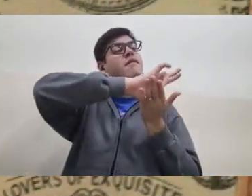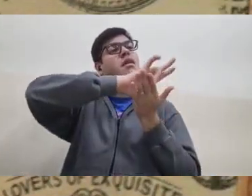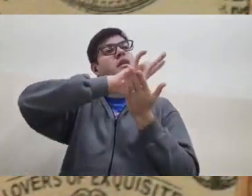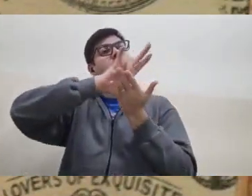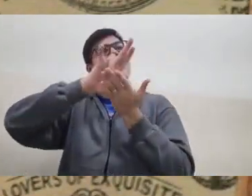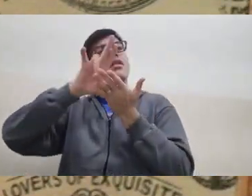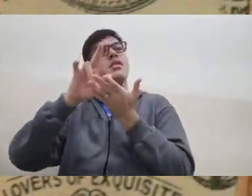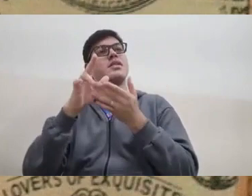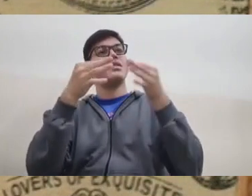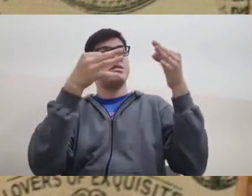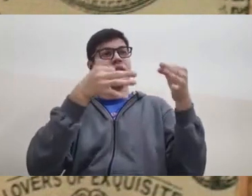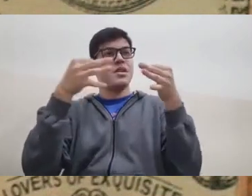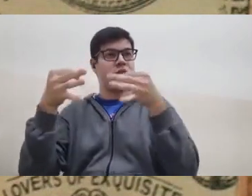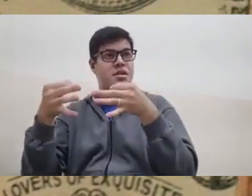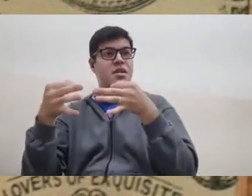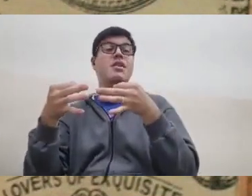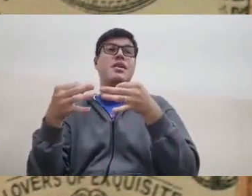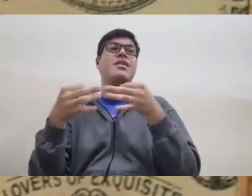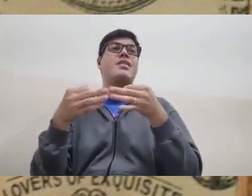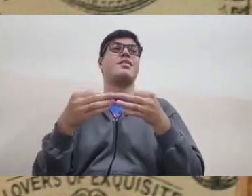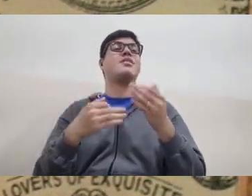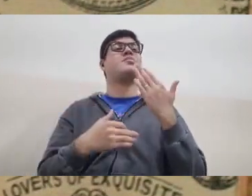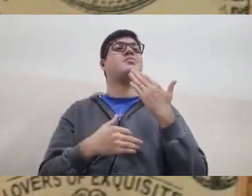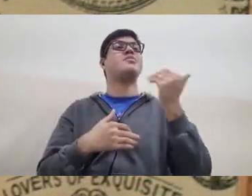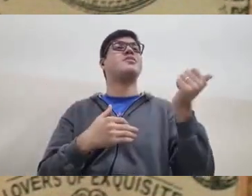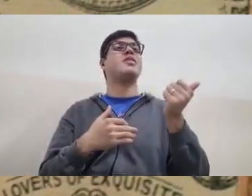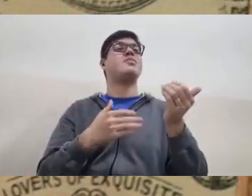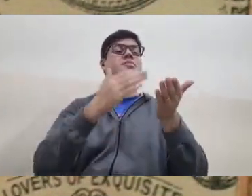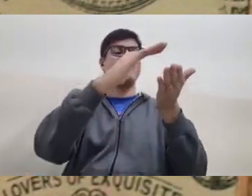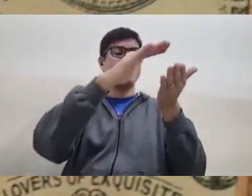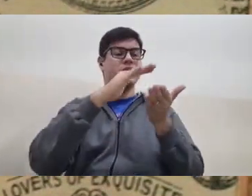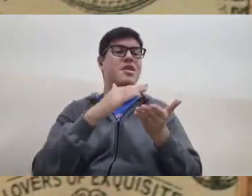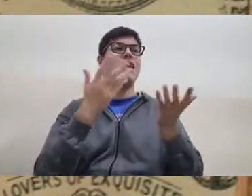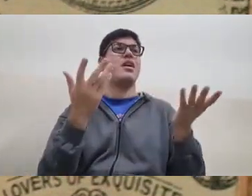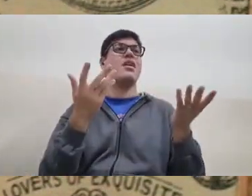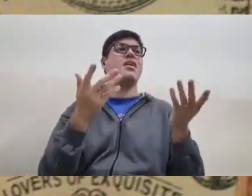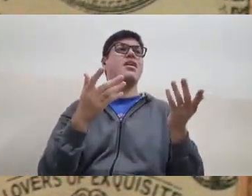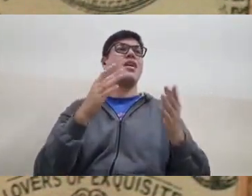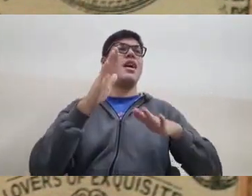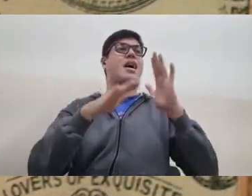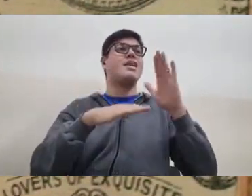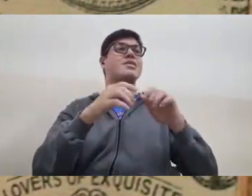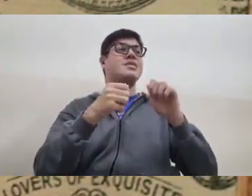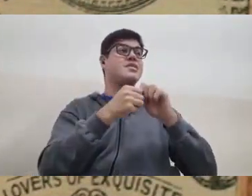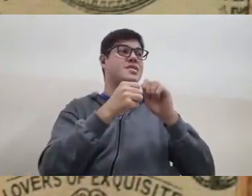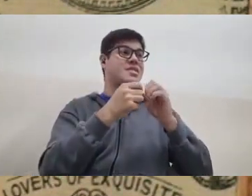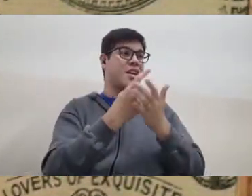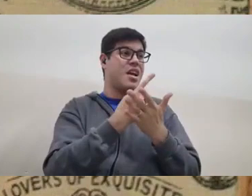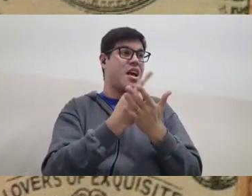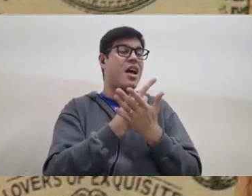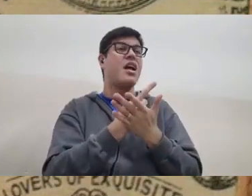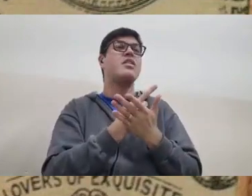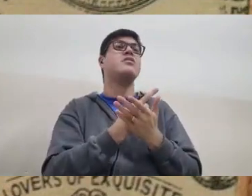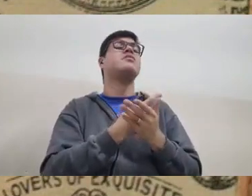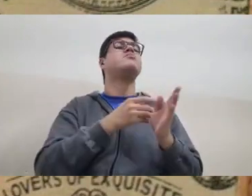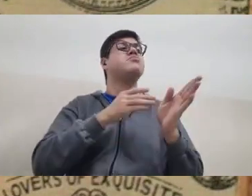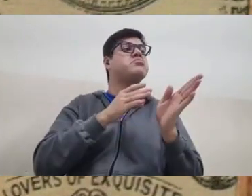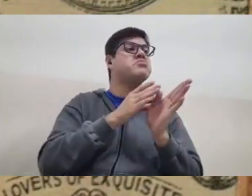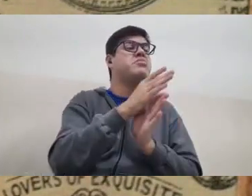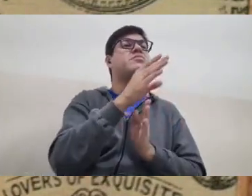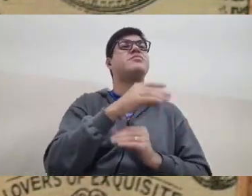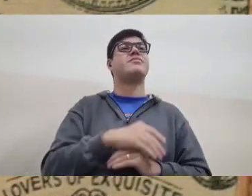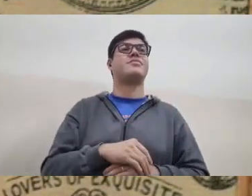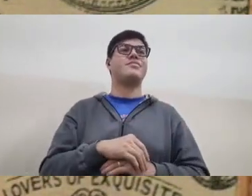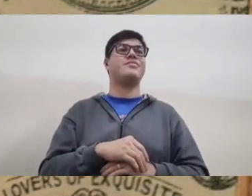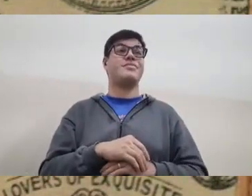tudo que deu certo e traz para você tudo que deu errado ele fala para você não fazer ele conversa